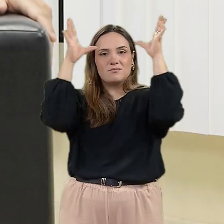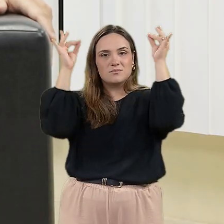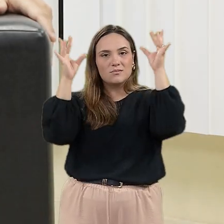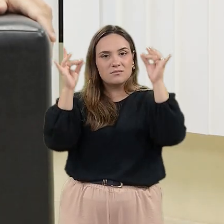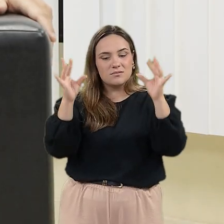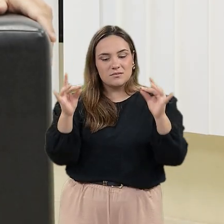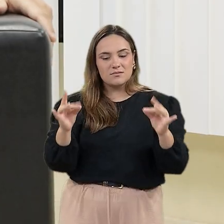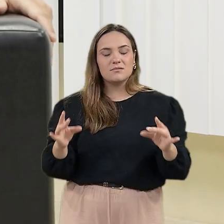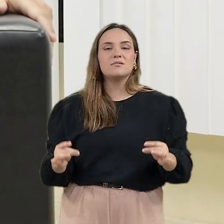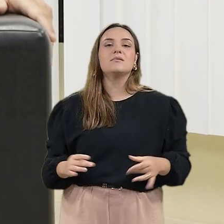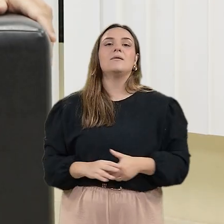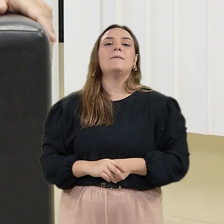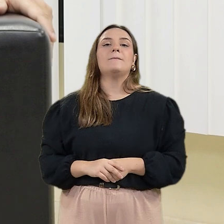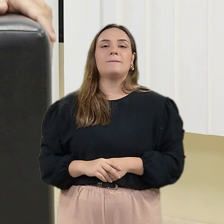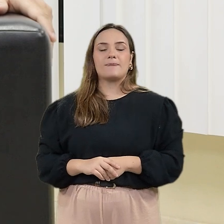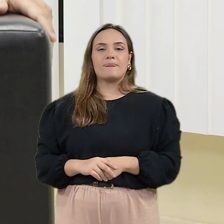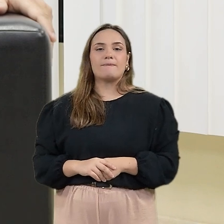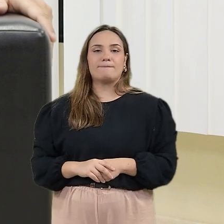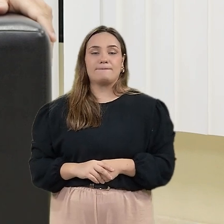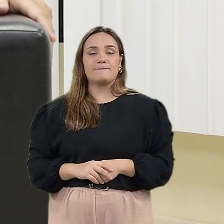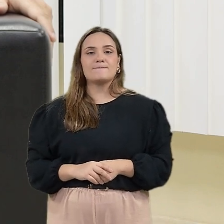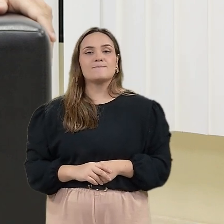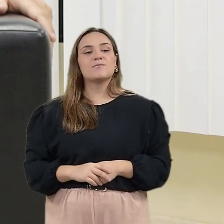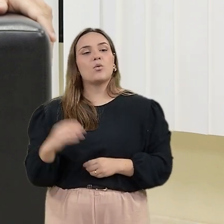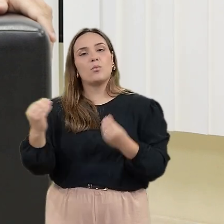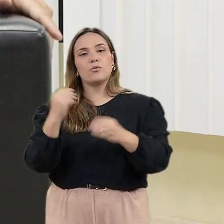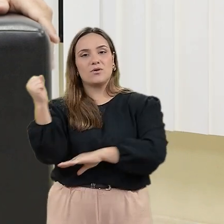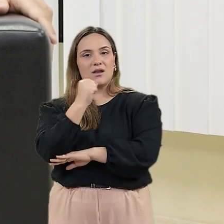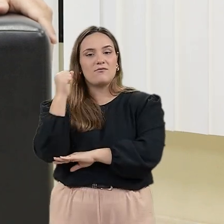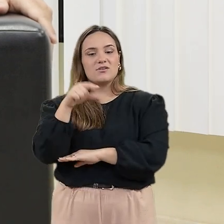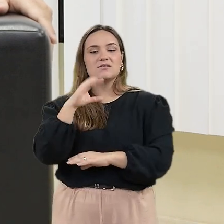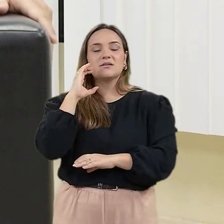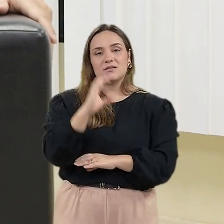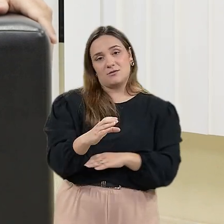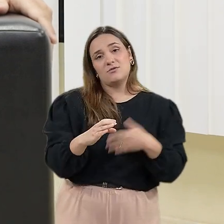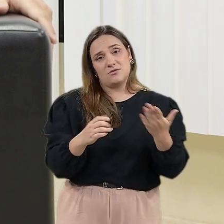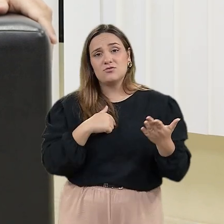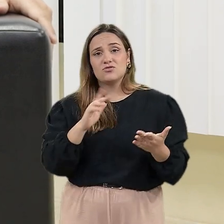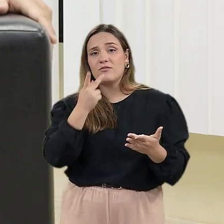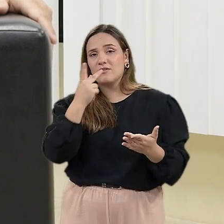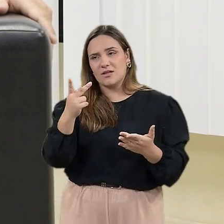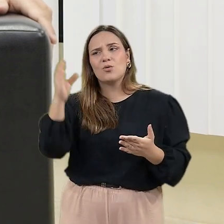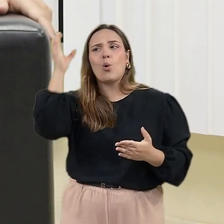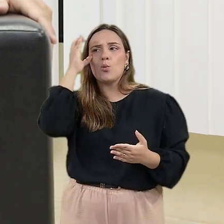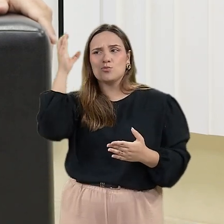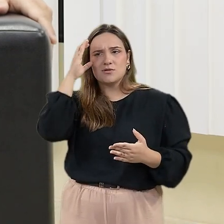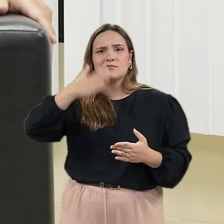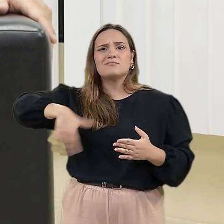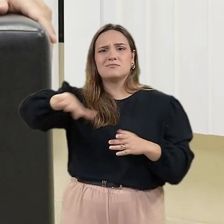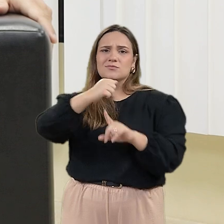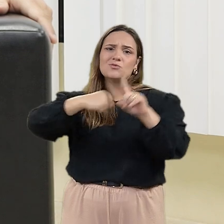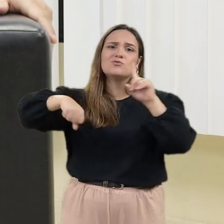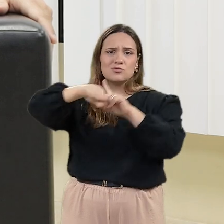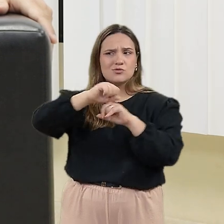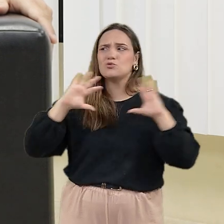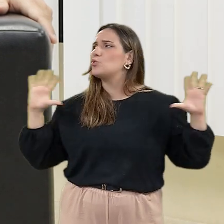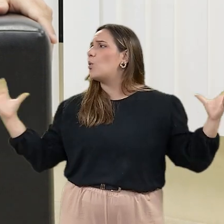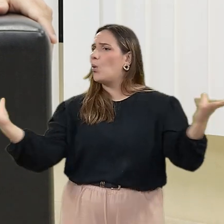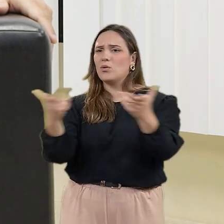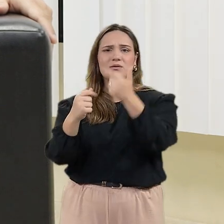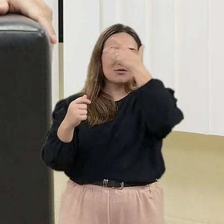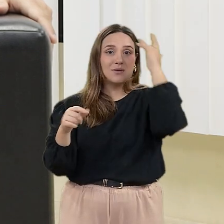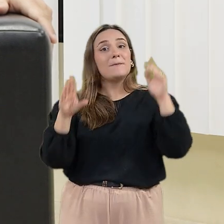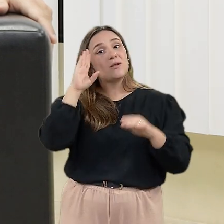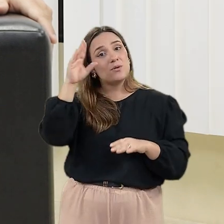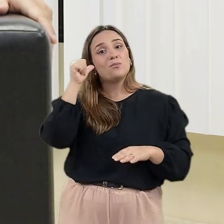de esclarecer a importância e a gravidade desse crime e aquilo que a gente falou sobre a conscientização